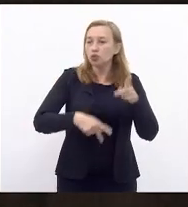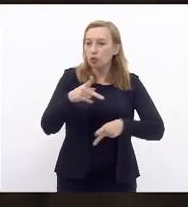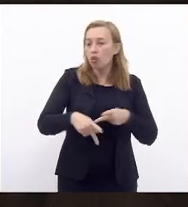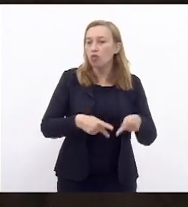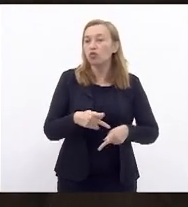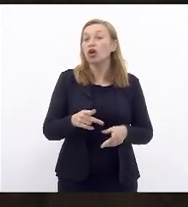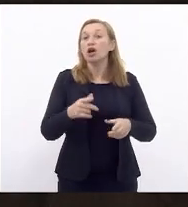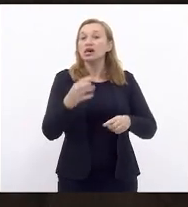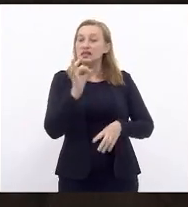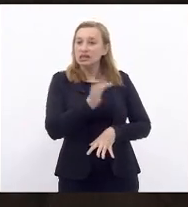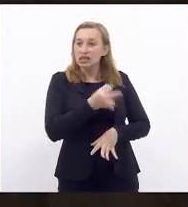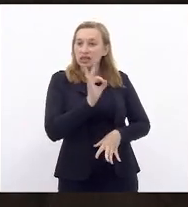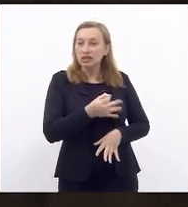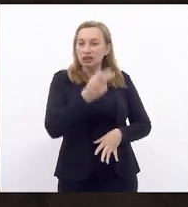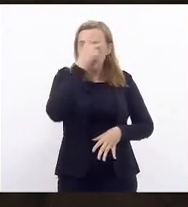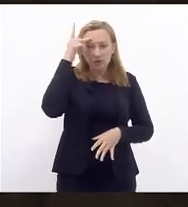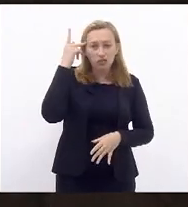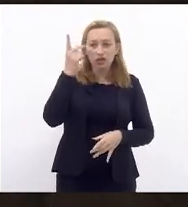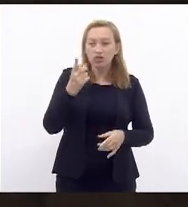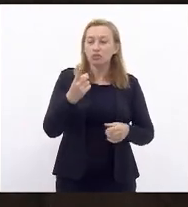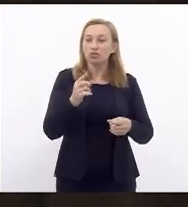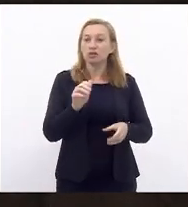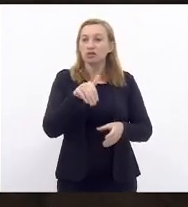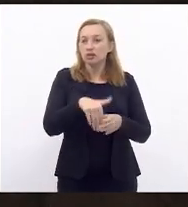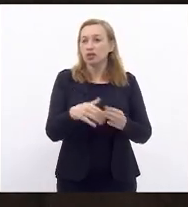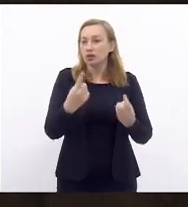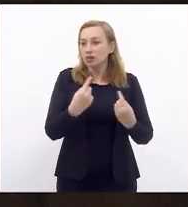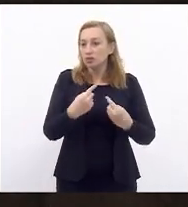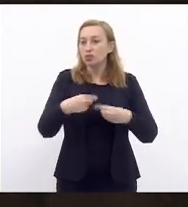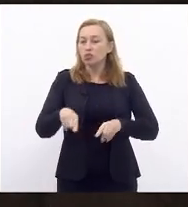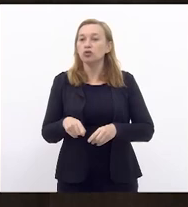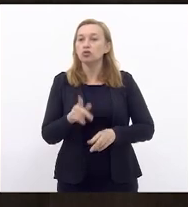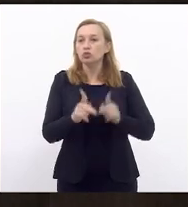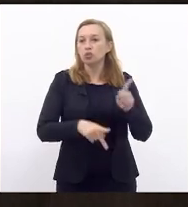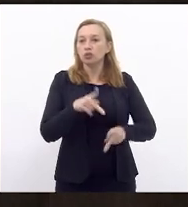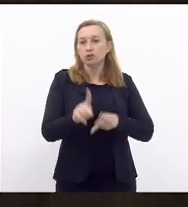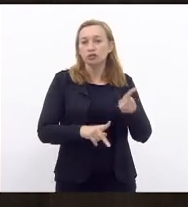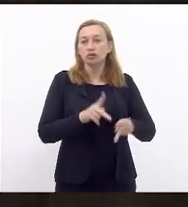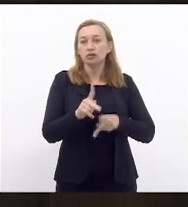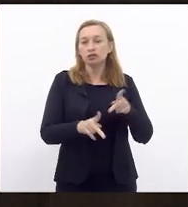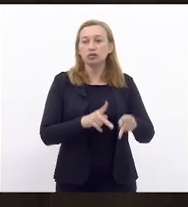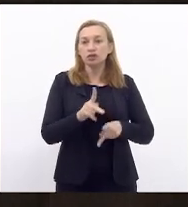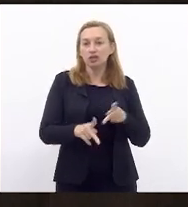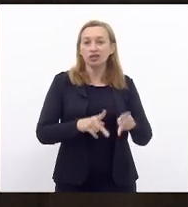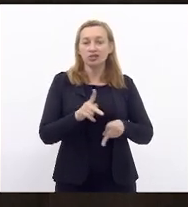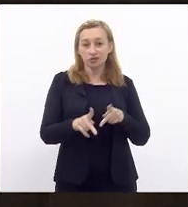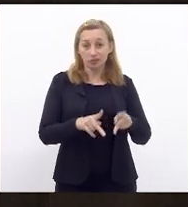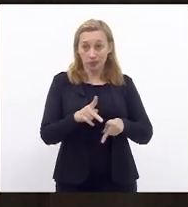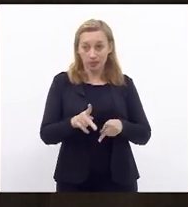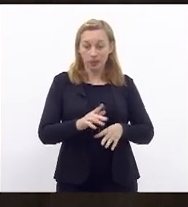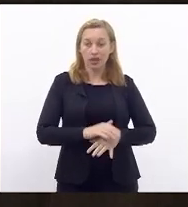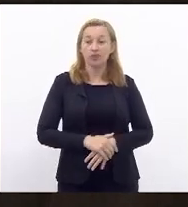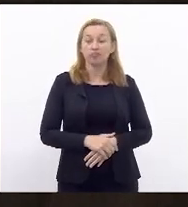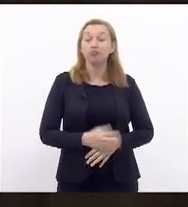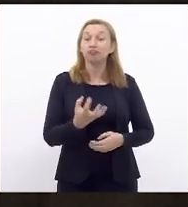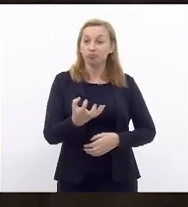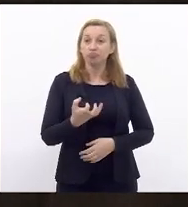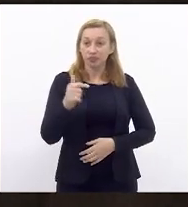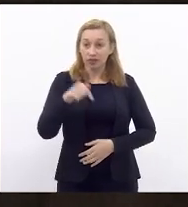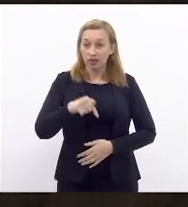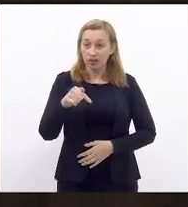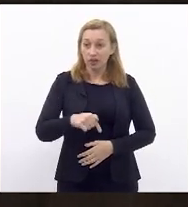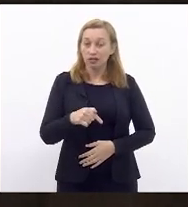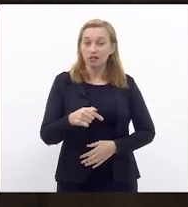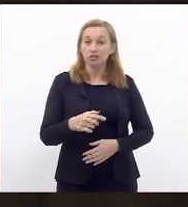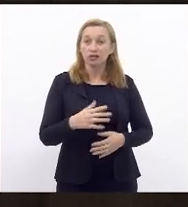povo, que são essa classe trabalhadora que tanto dignifica o nosso povo brasileiro. Então, eu quero aqui